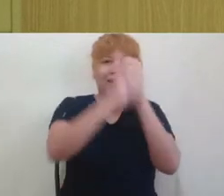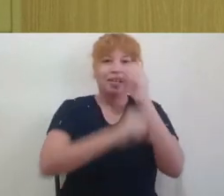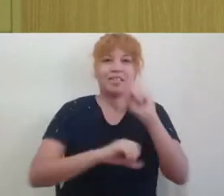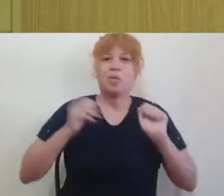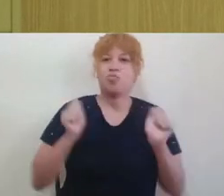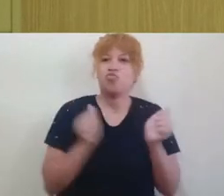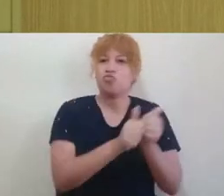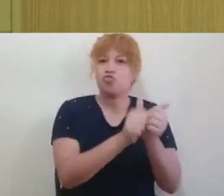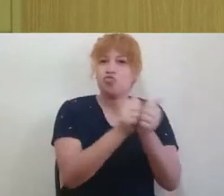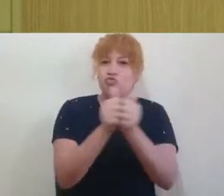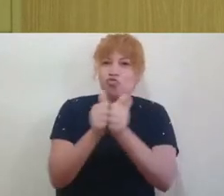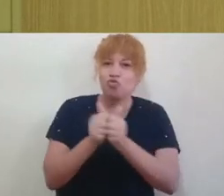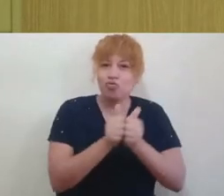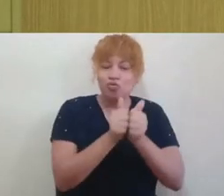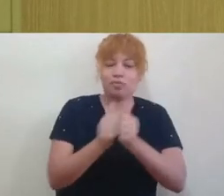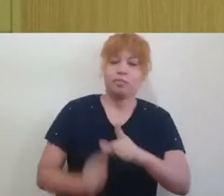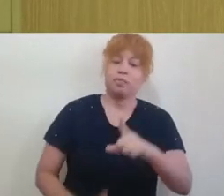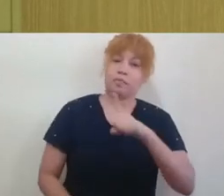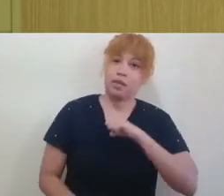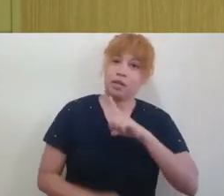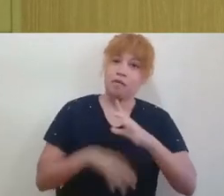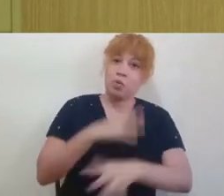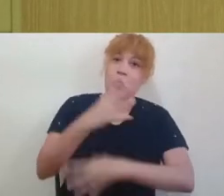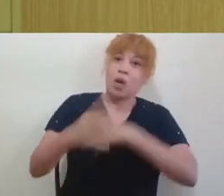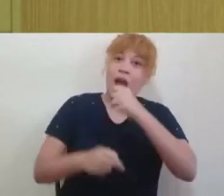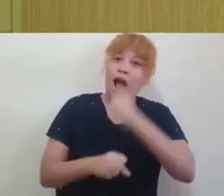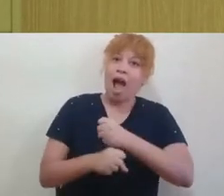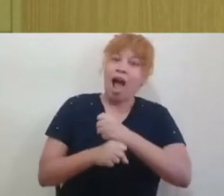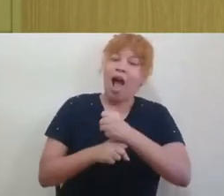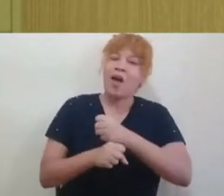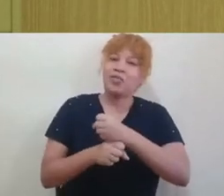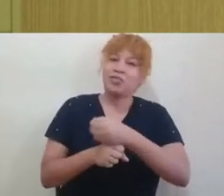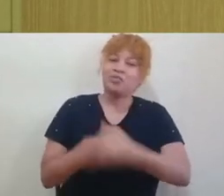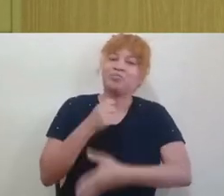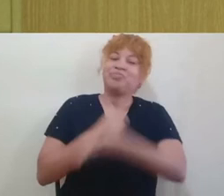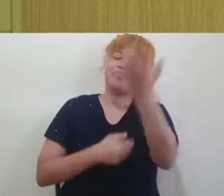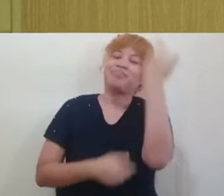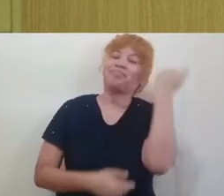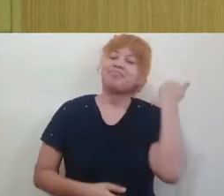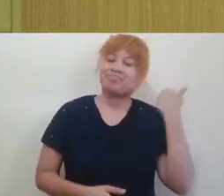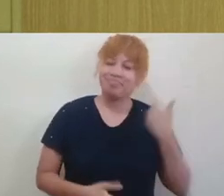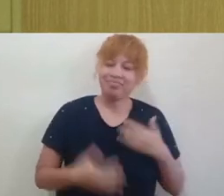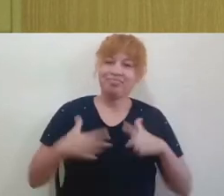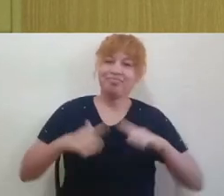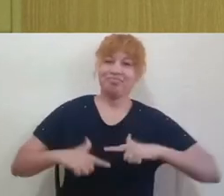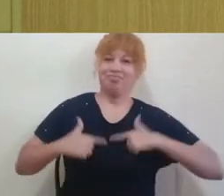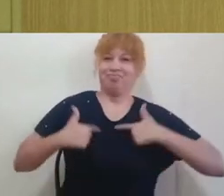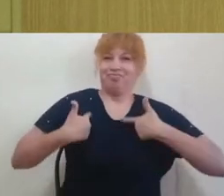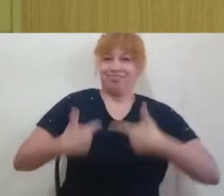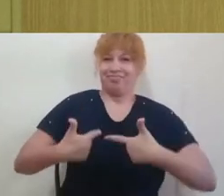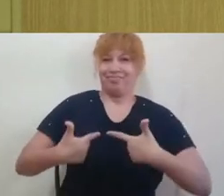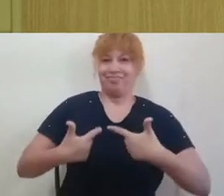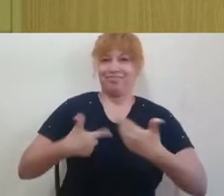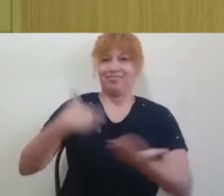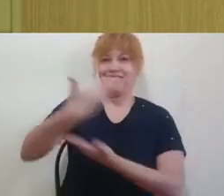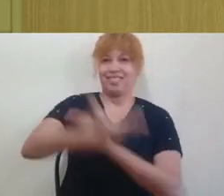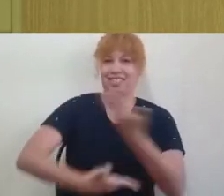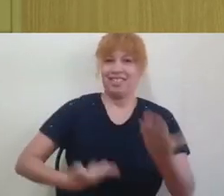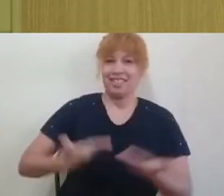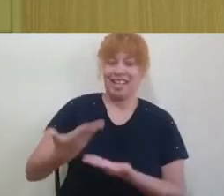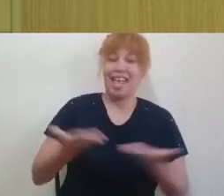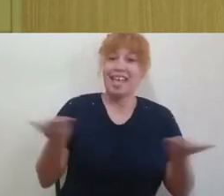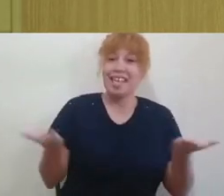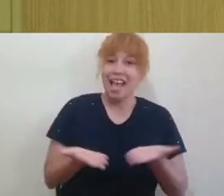emprego da profissão, ou nos cursos de pós-graduação que venham a fazer, ou nas etapas seguintes. Vocês levaram